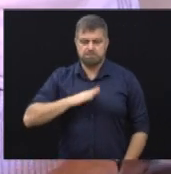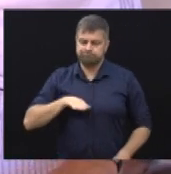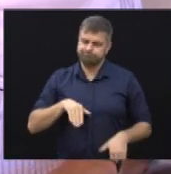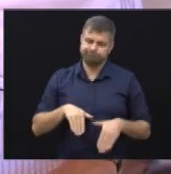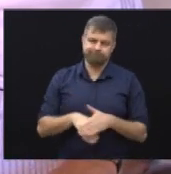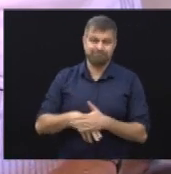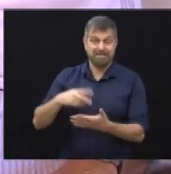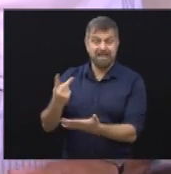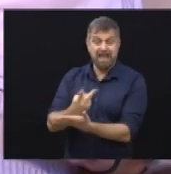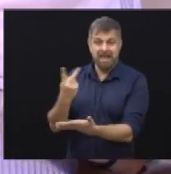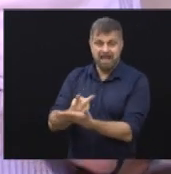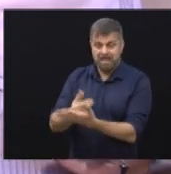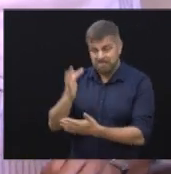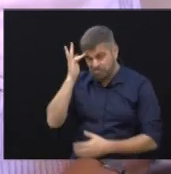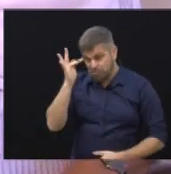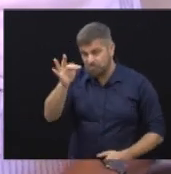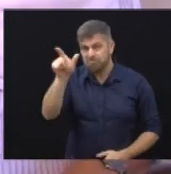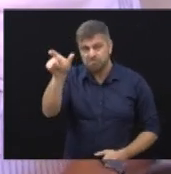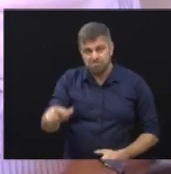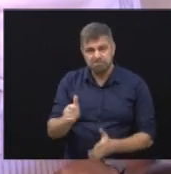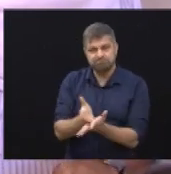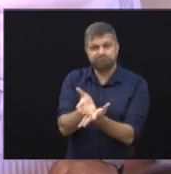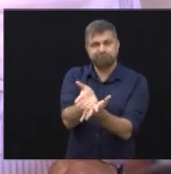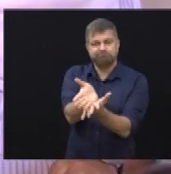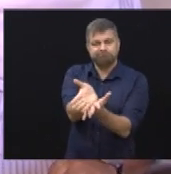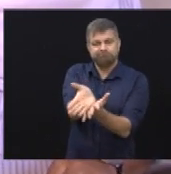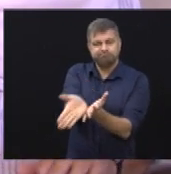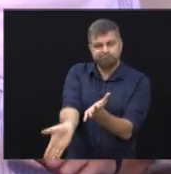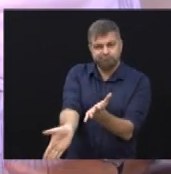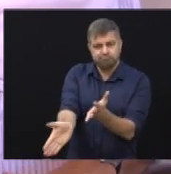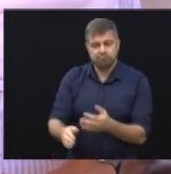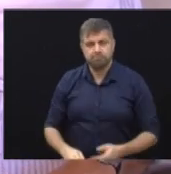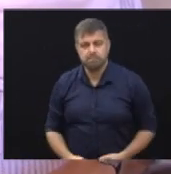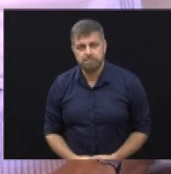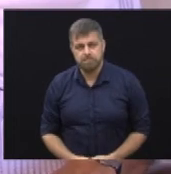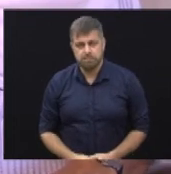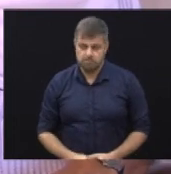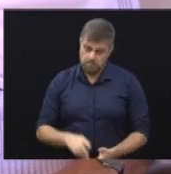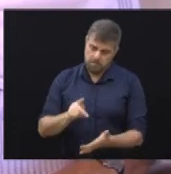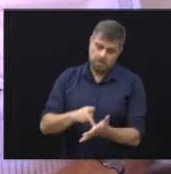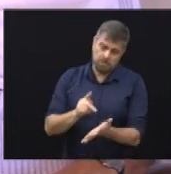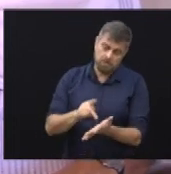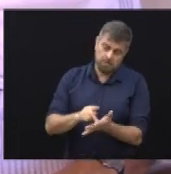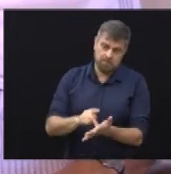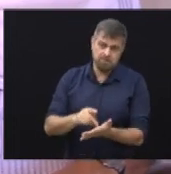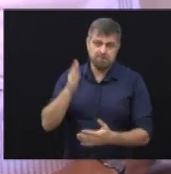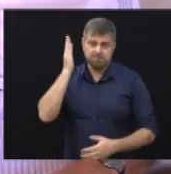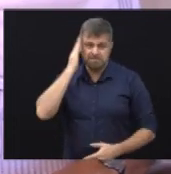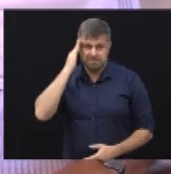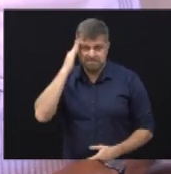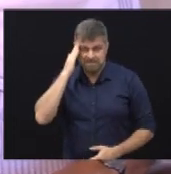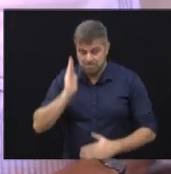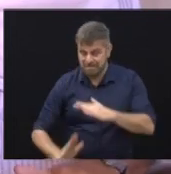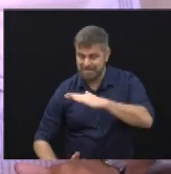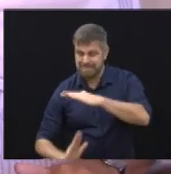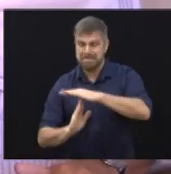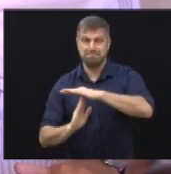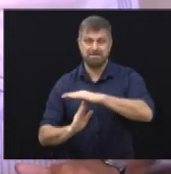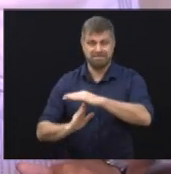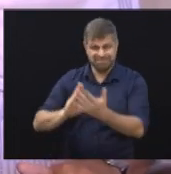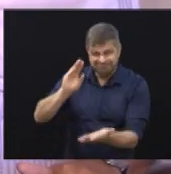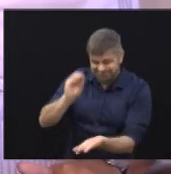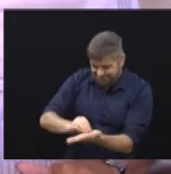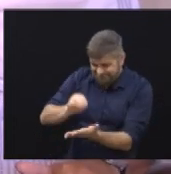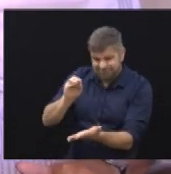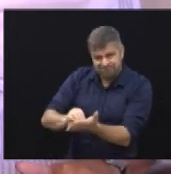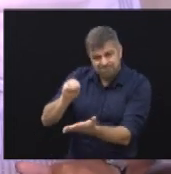estamos criando alguém que provavelmente será um delinquente. Claro que isso, né, essa falta de limites